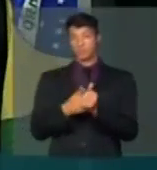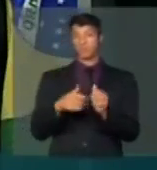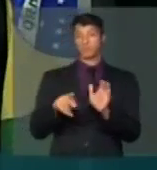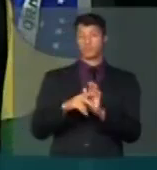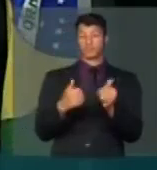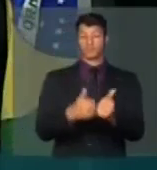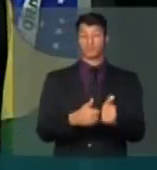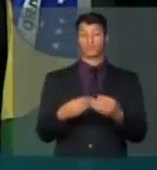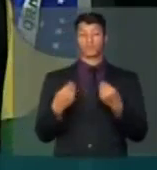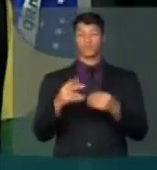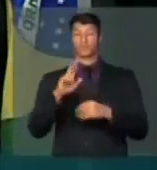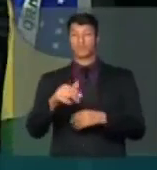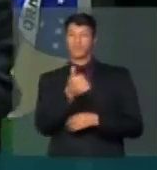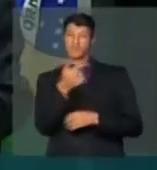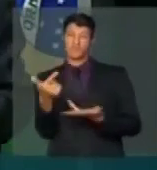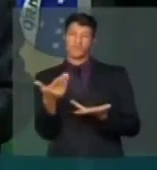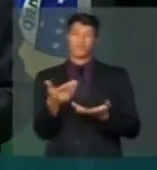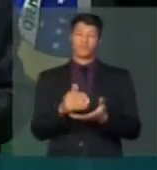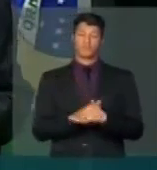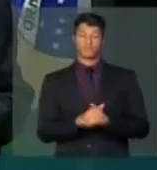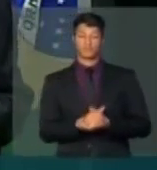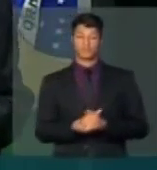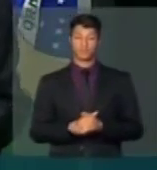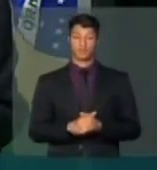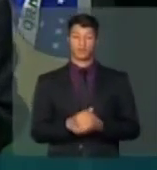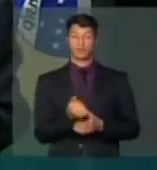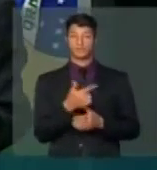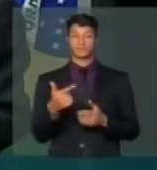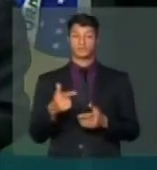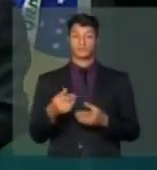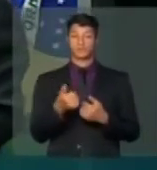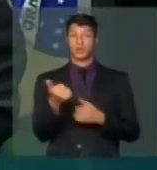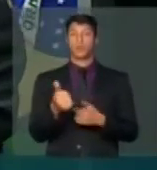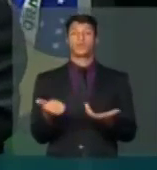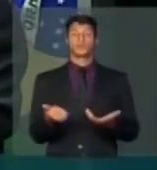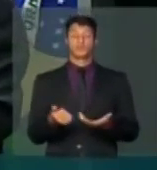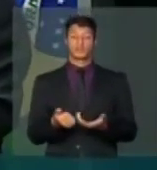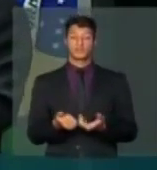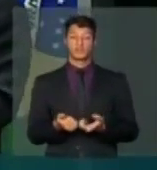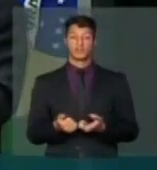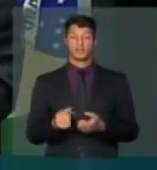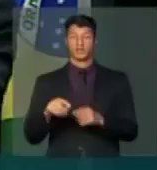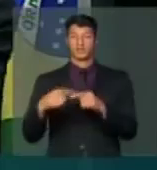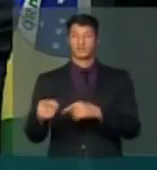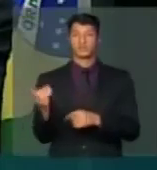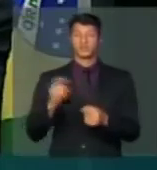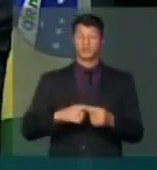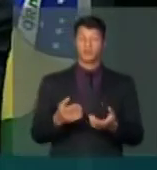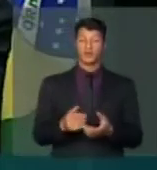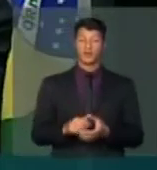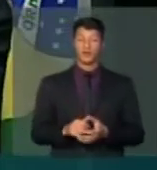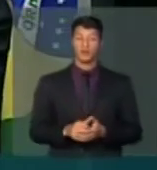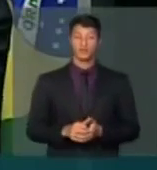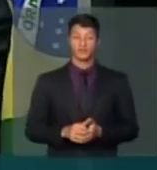entrega, em vez de 12 dedos de banana, entrega 11. Dali uns dias ele volta,